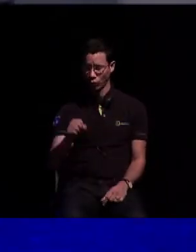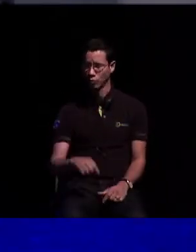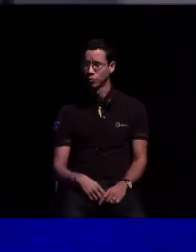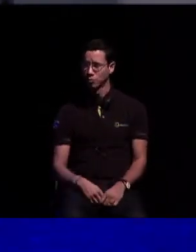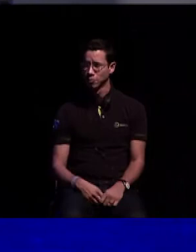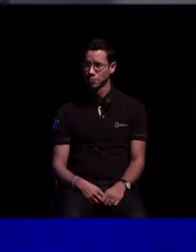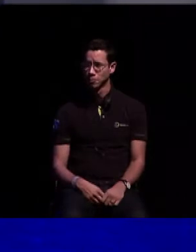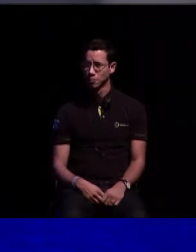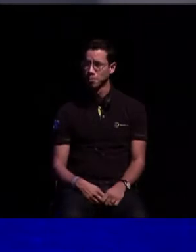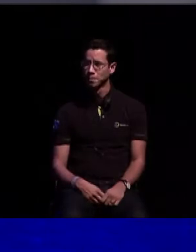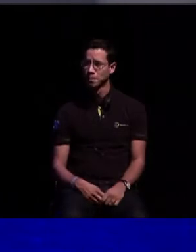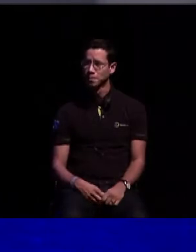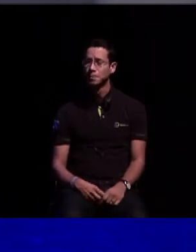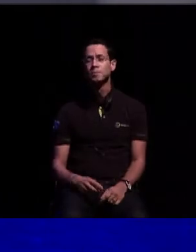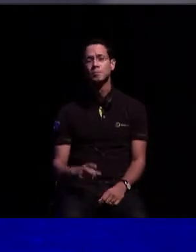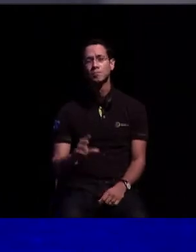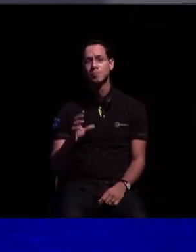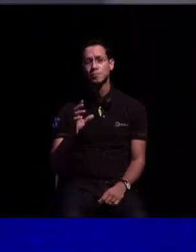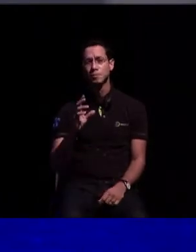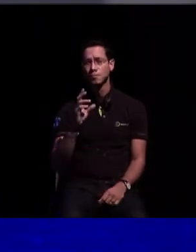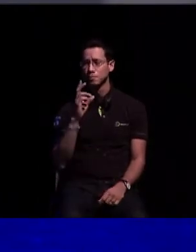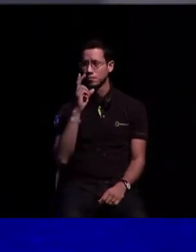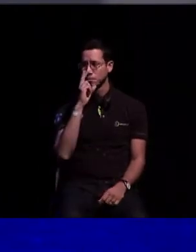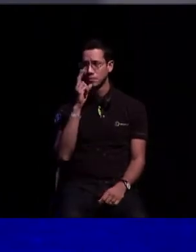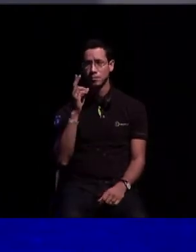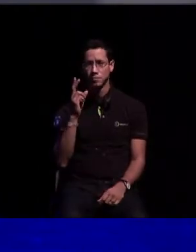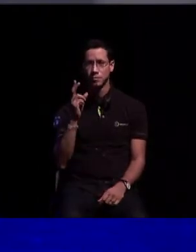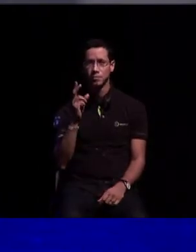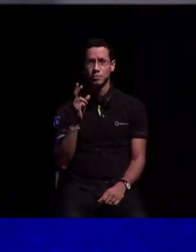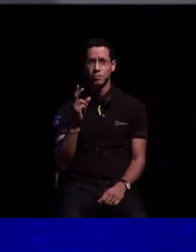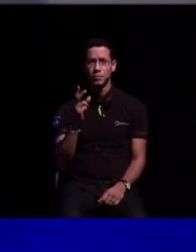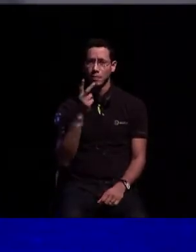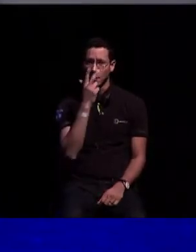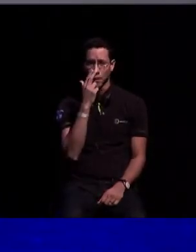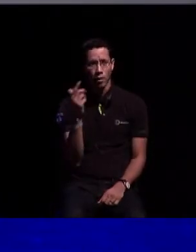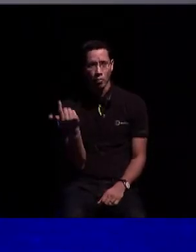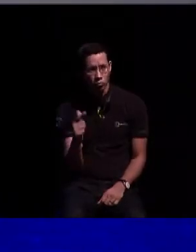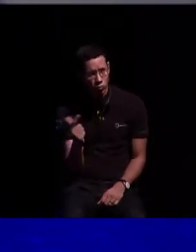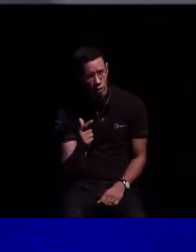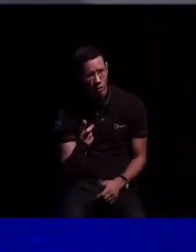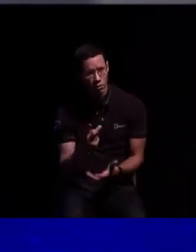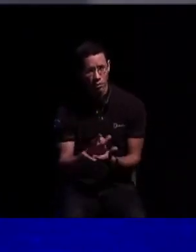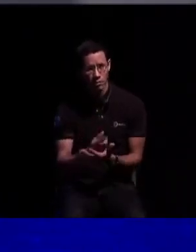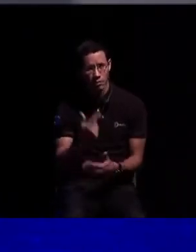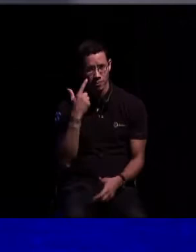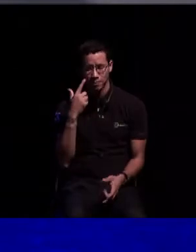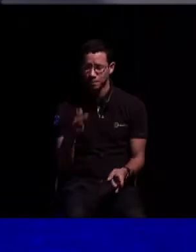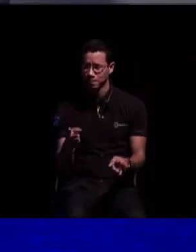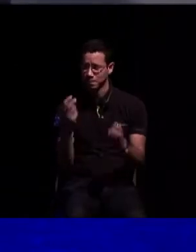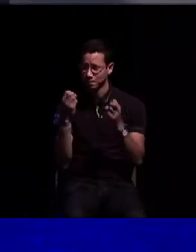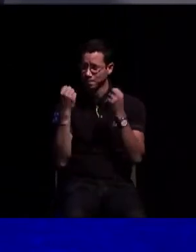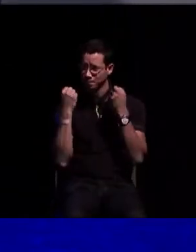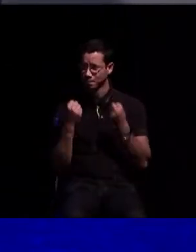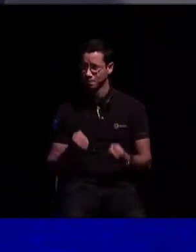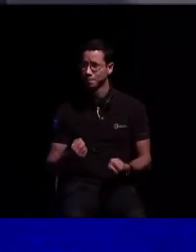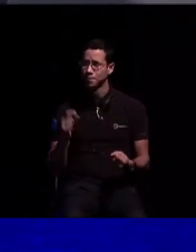fosse, como isso não continuasse acontecendo, né? Vejam o peso dessas